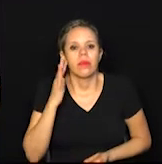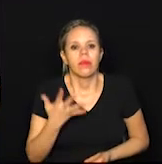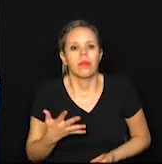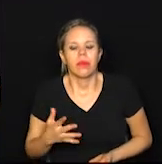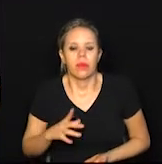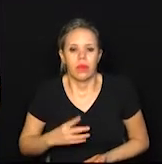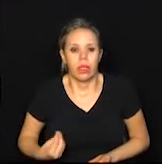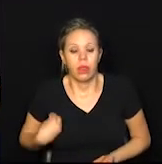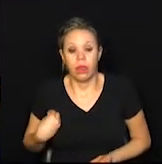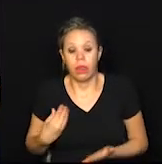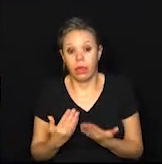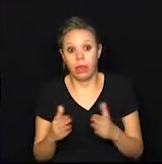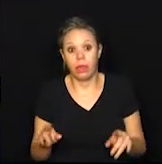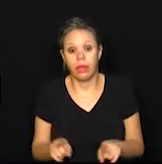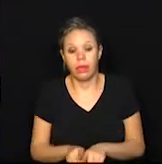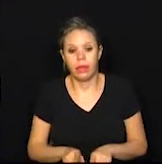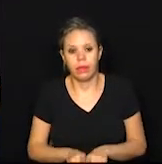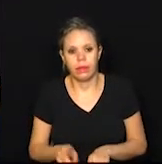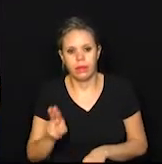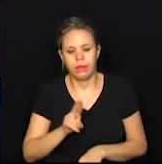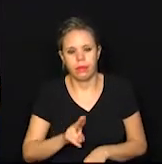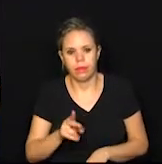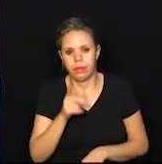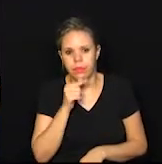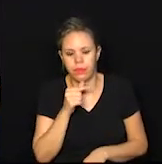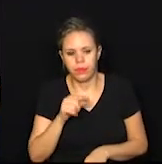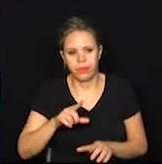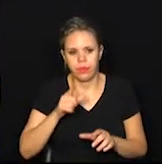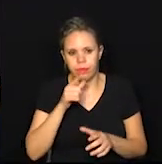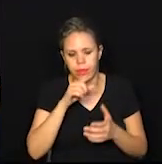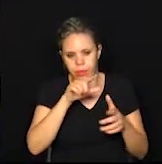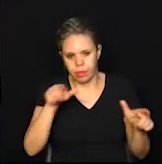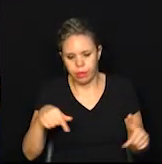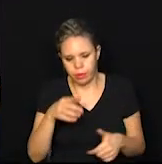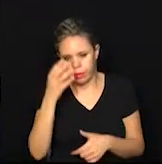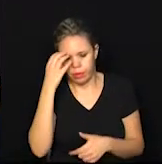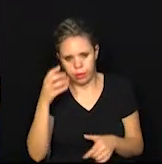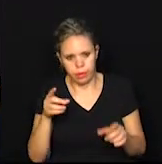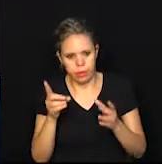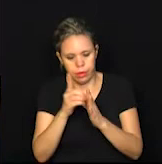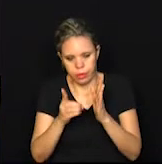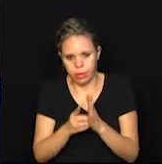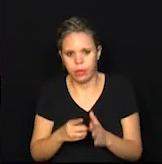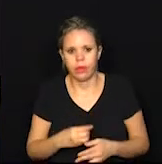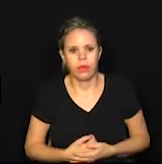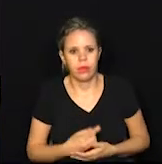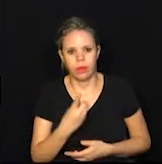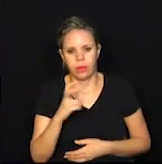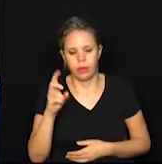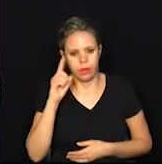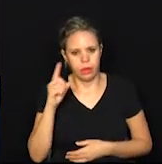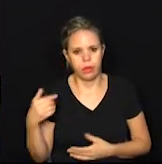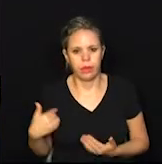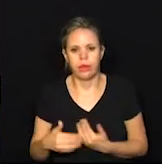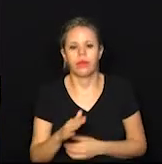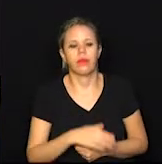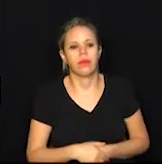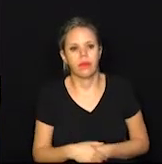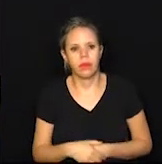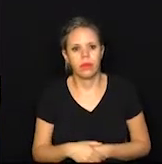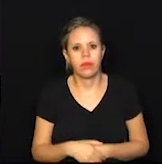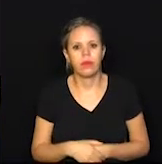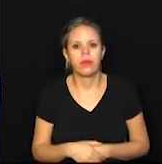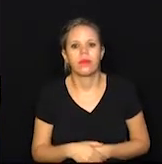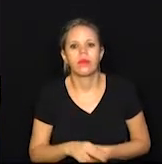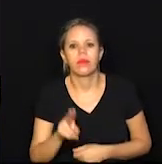dar aquele start de uso de água da lagoa, saiu o decreto já faz mais ou menos 15 dias, para